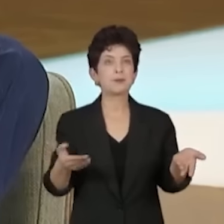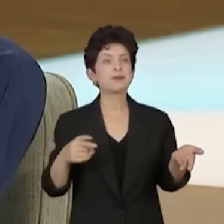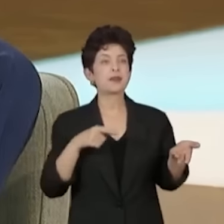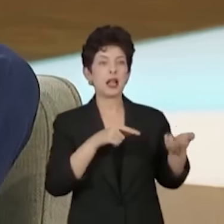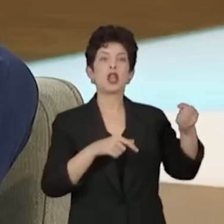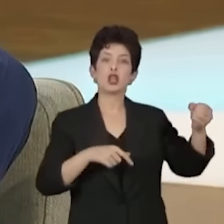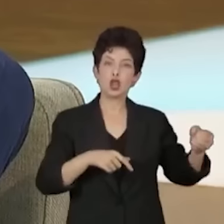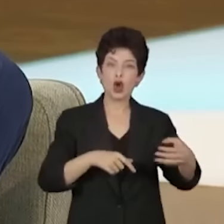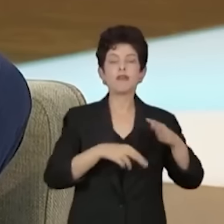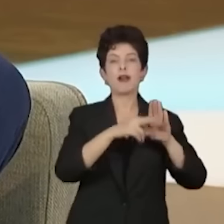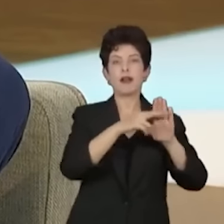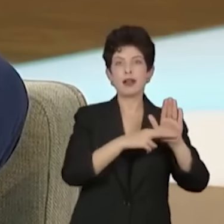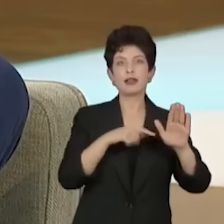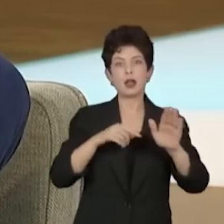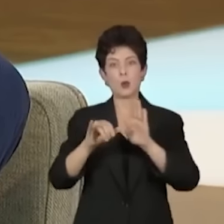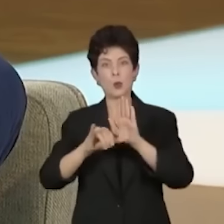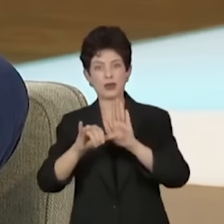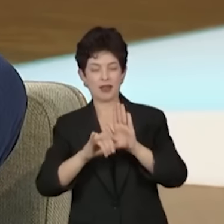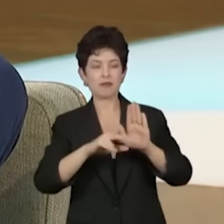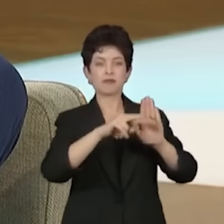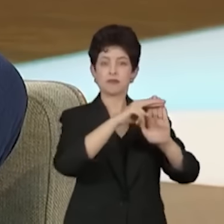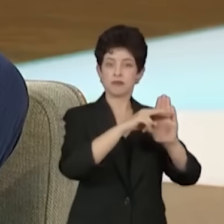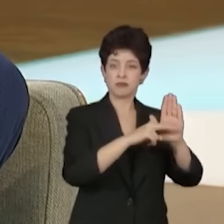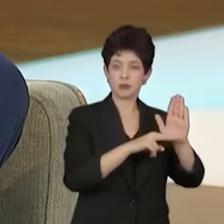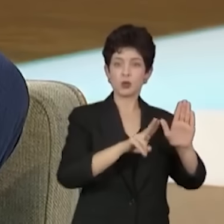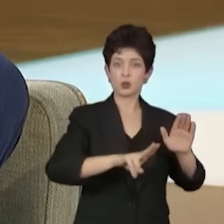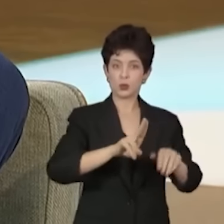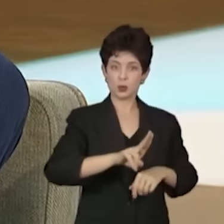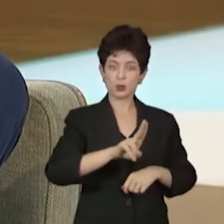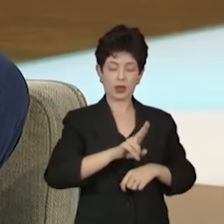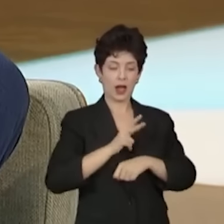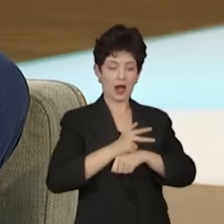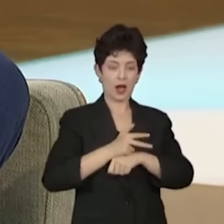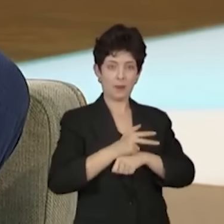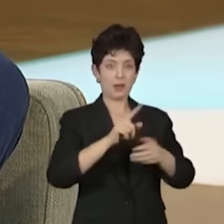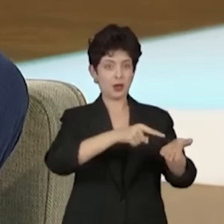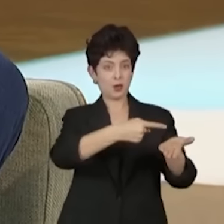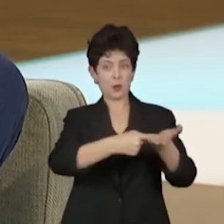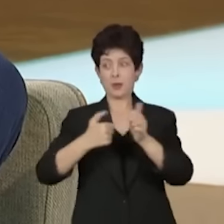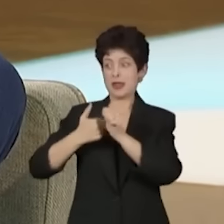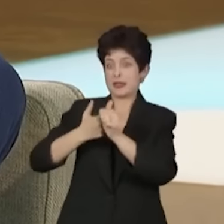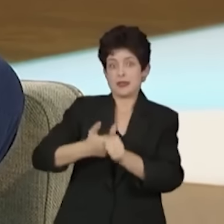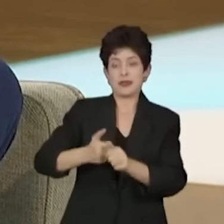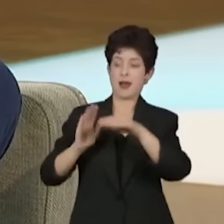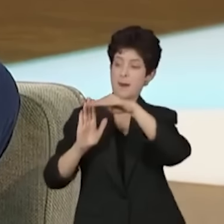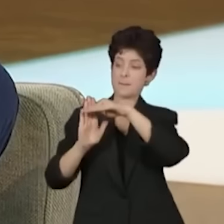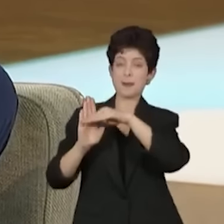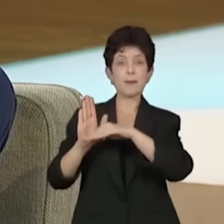fez uma nova regulamentação Então temos o edital tem uma regulamentação do uso das câmeras e o compromisso de seguir a